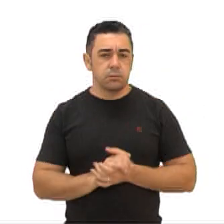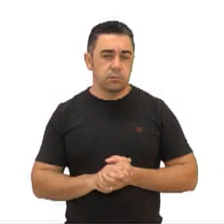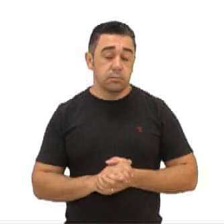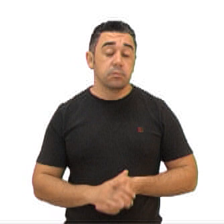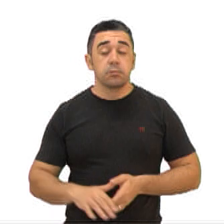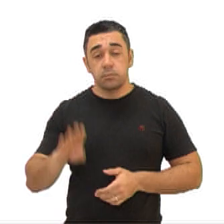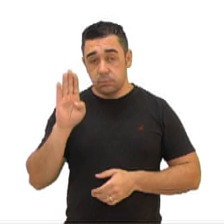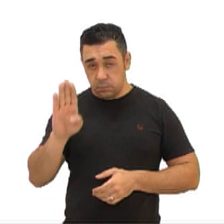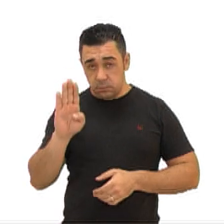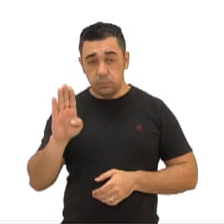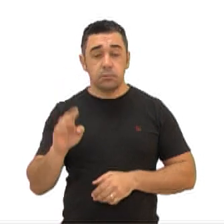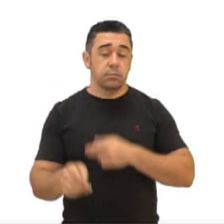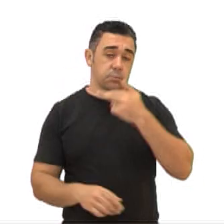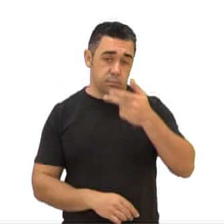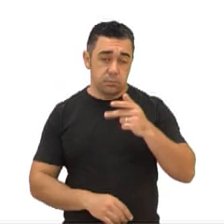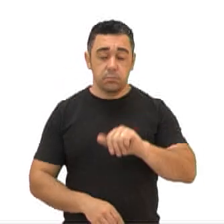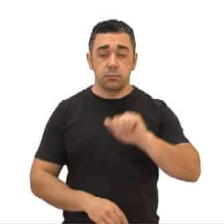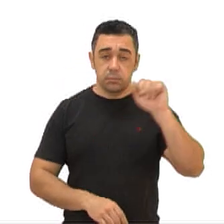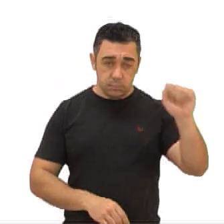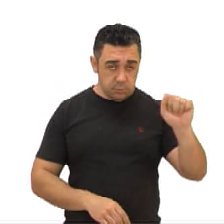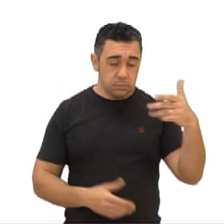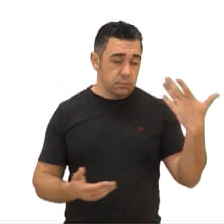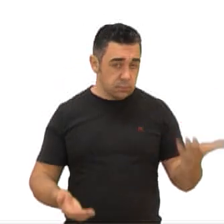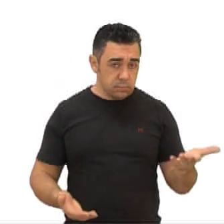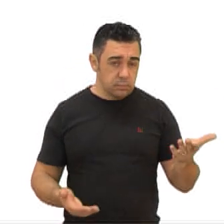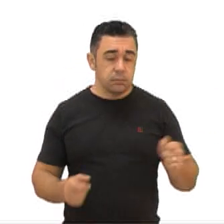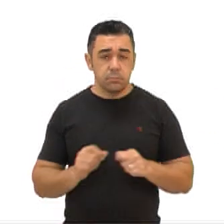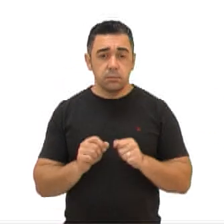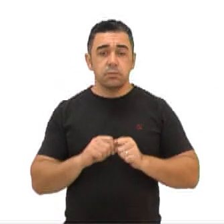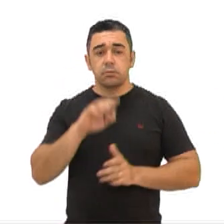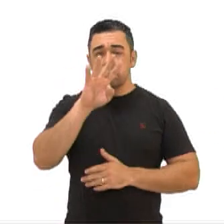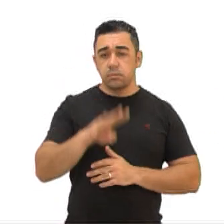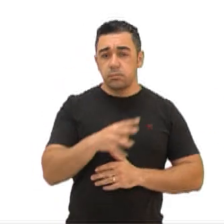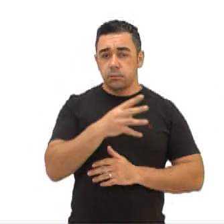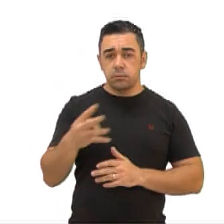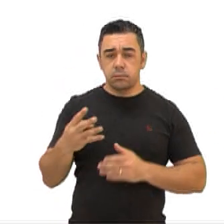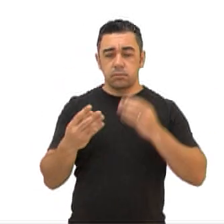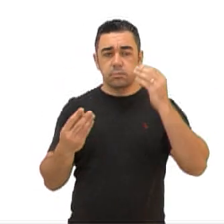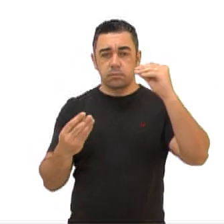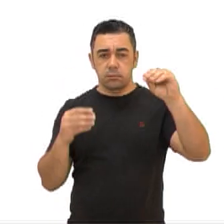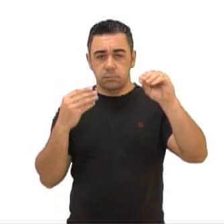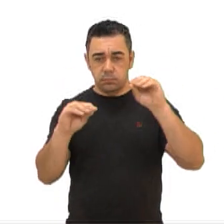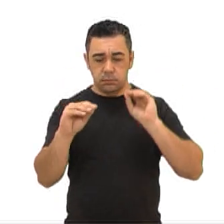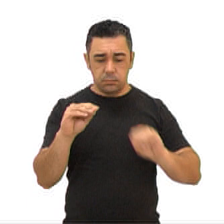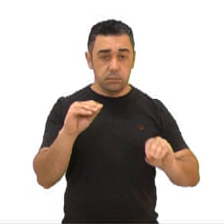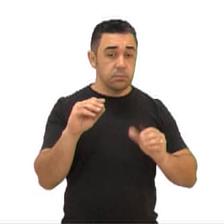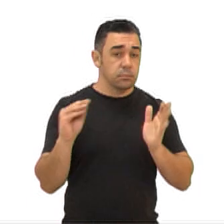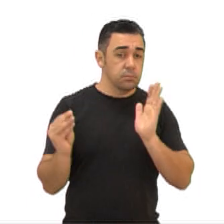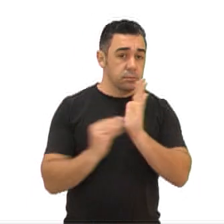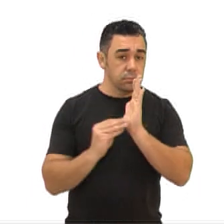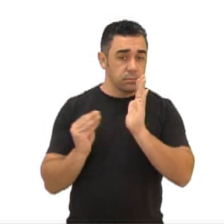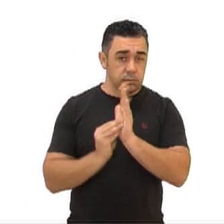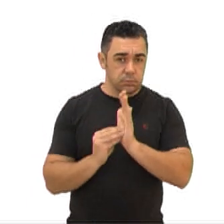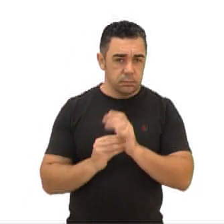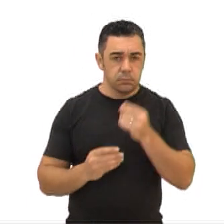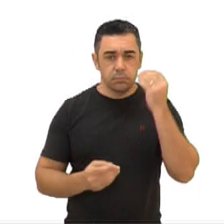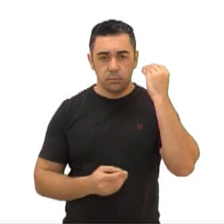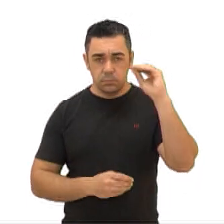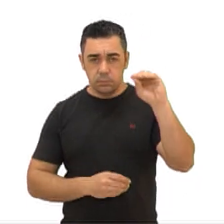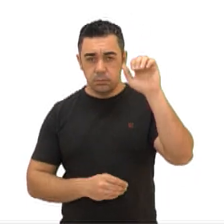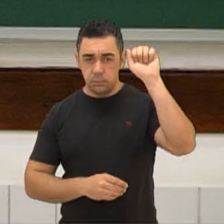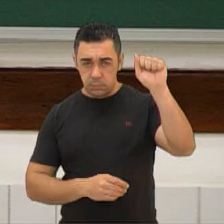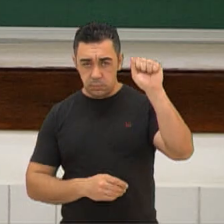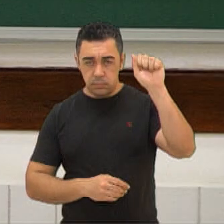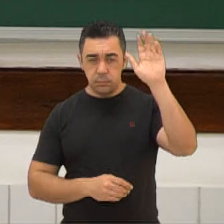B é igual a A, complete o quadro. Na parte de A, ele quer que você complete.